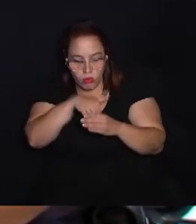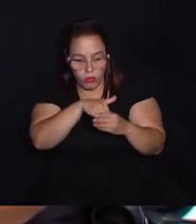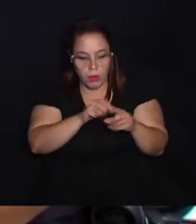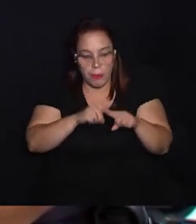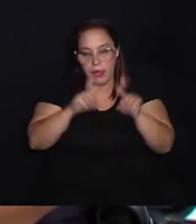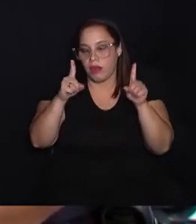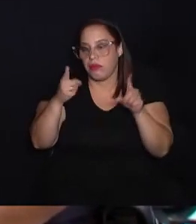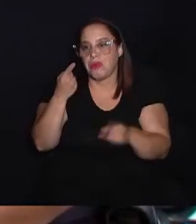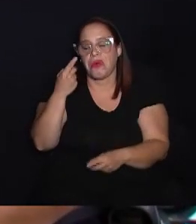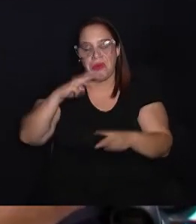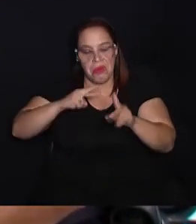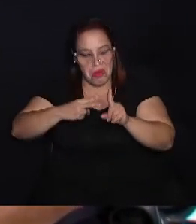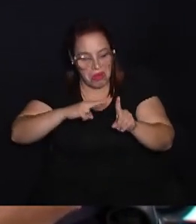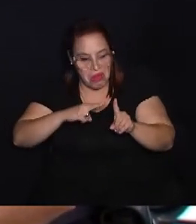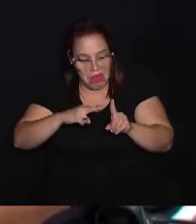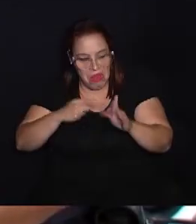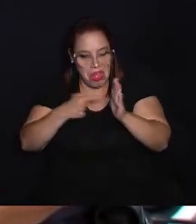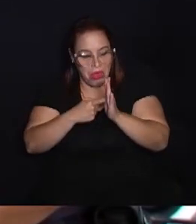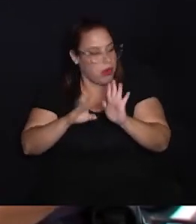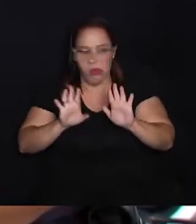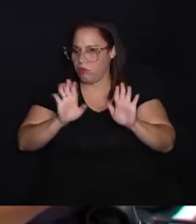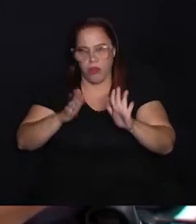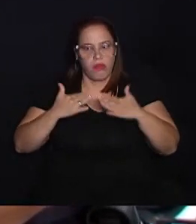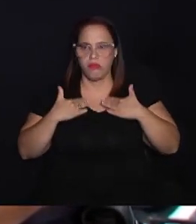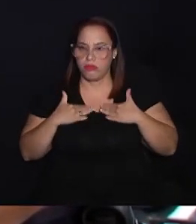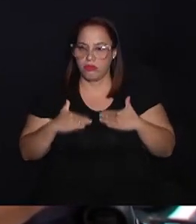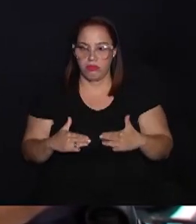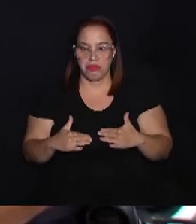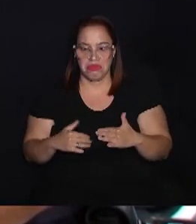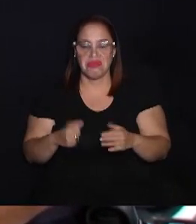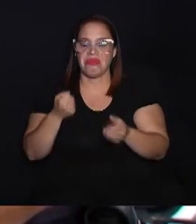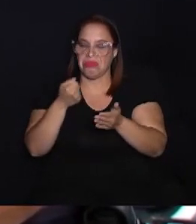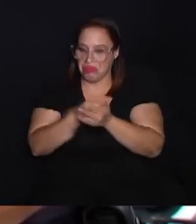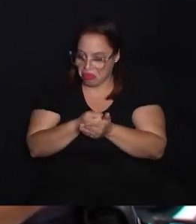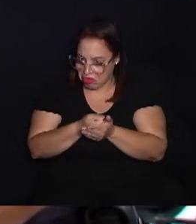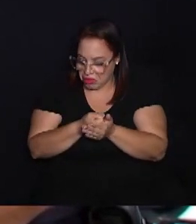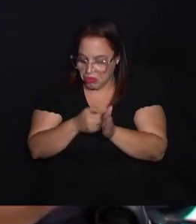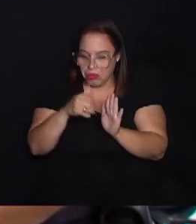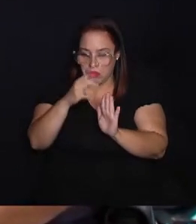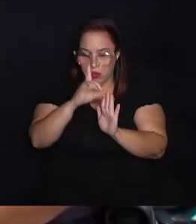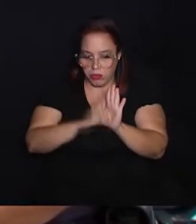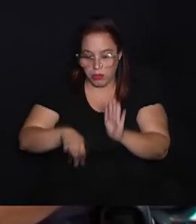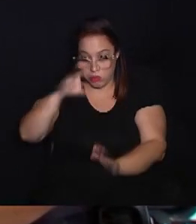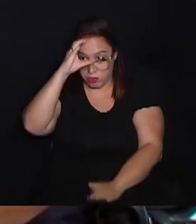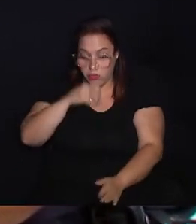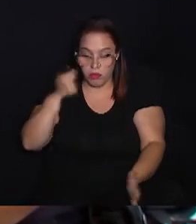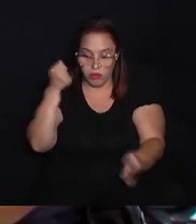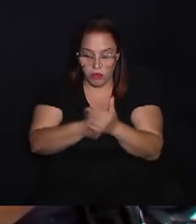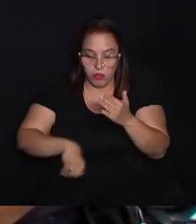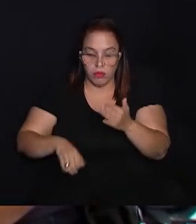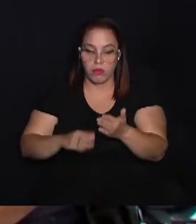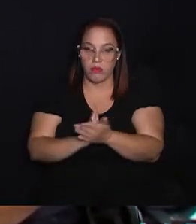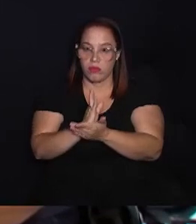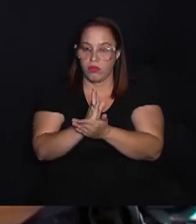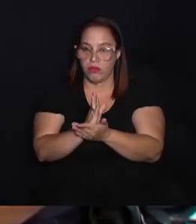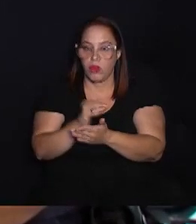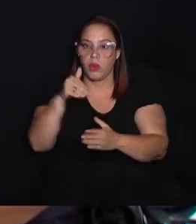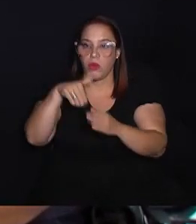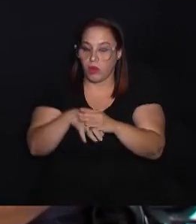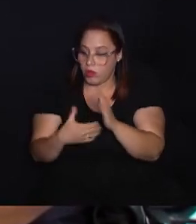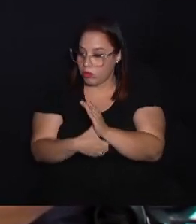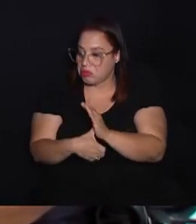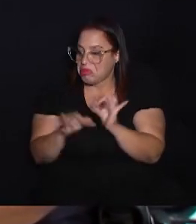A ação da Guarda Municipal para as eleições começou no sábado, com a escolta das urnas eletrônicas do fórum até os locais de votação e